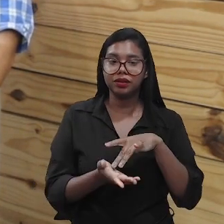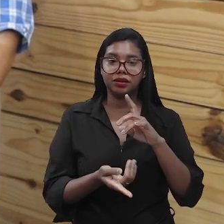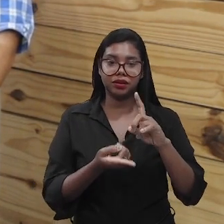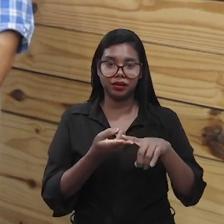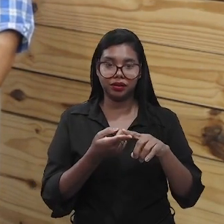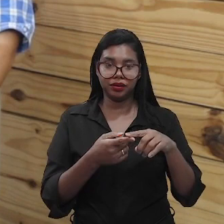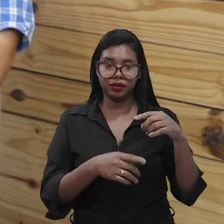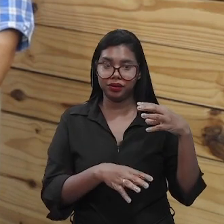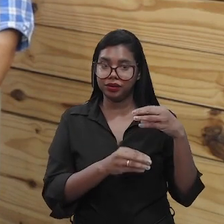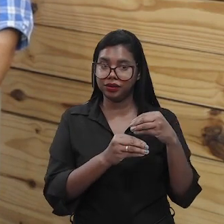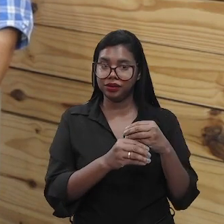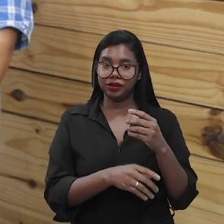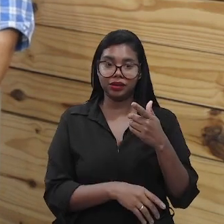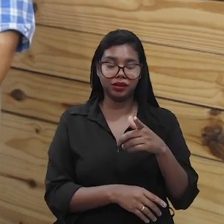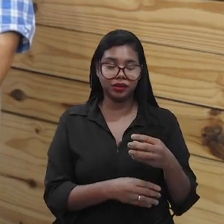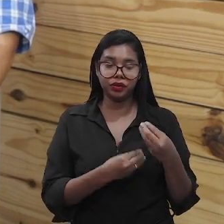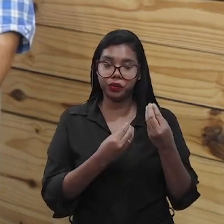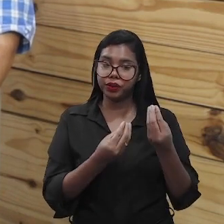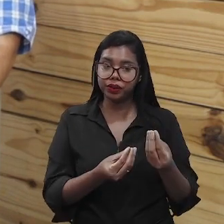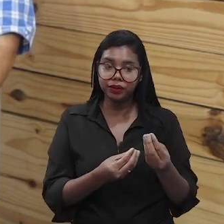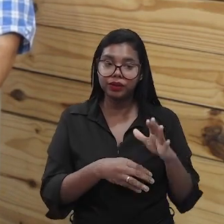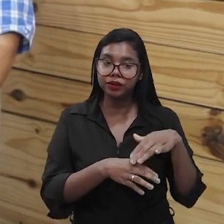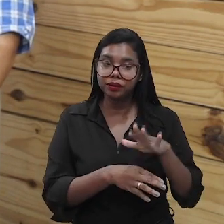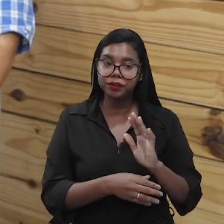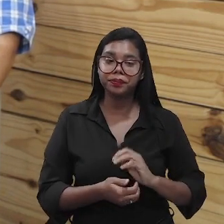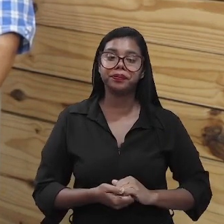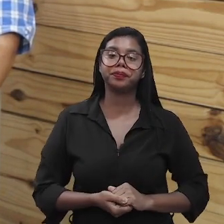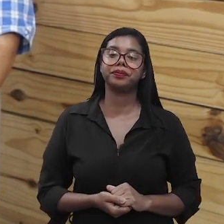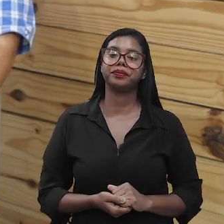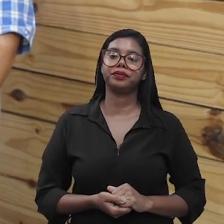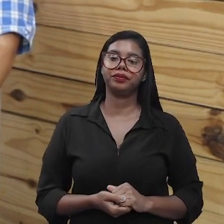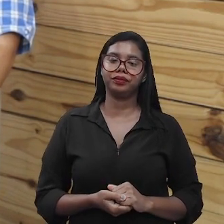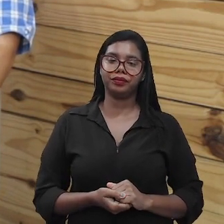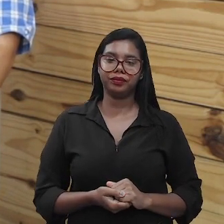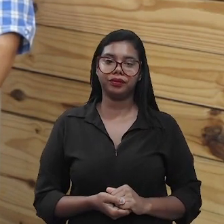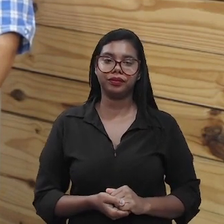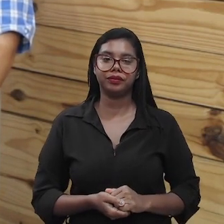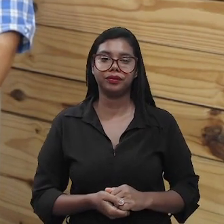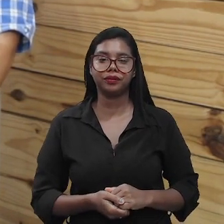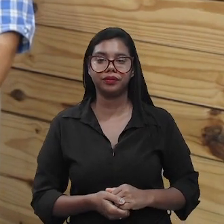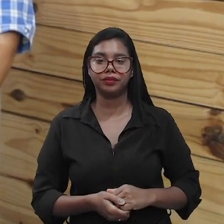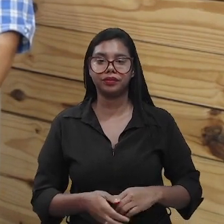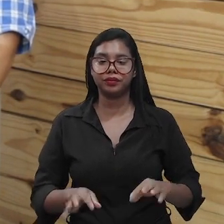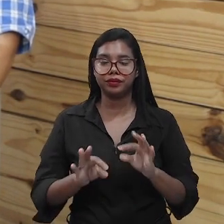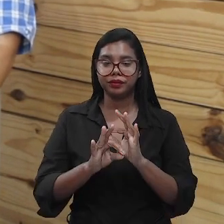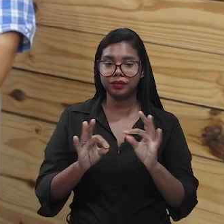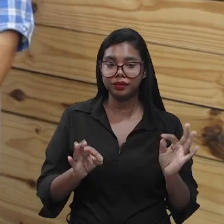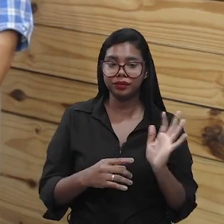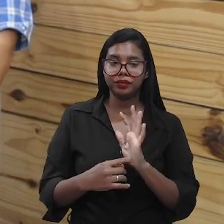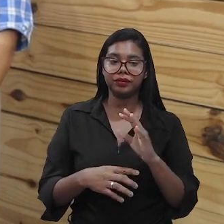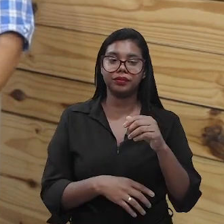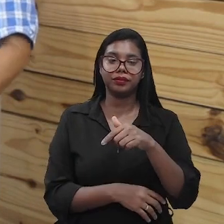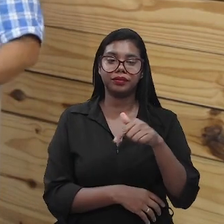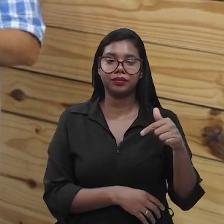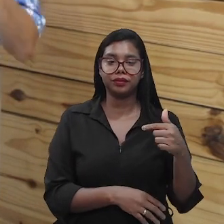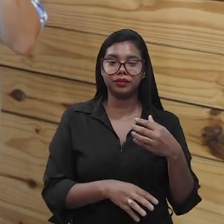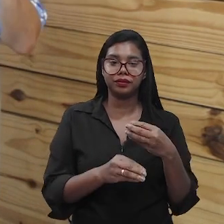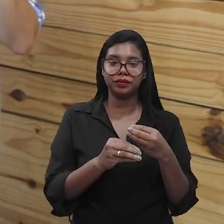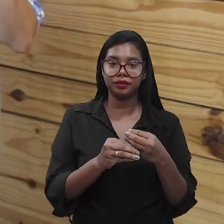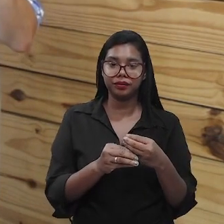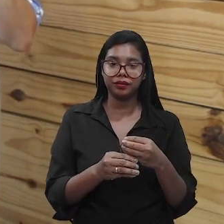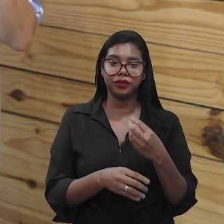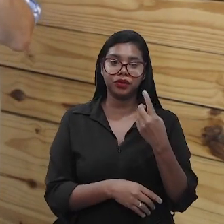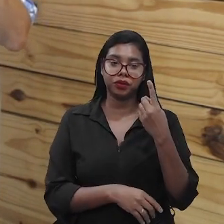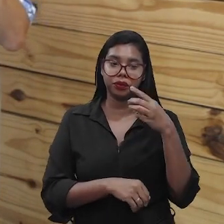Não entrega. não entrega mais. Mas, por exemplo, no caso dessas leituras, eu tive vídeos que os vídeos de 1 minuto. Ou seja, eu estou indo